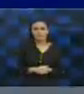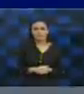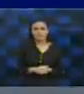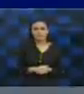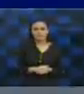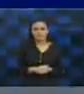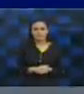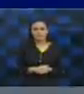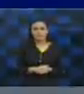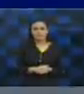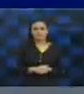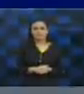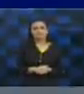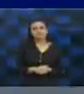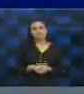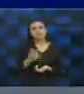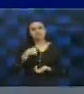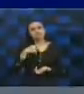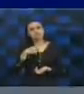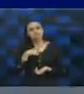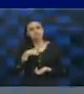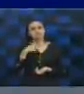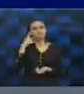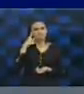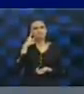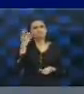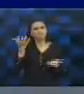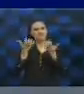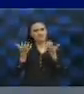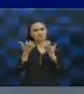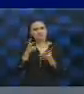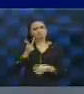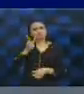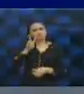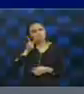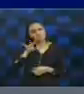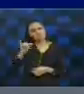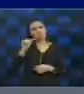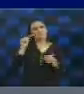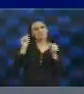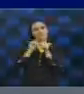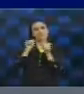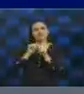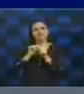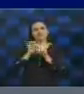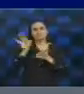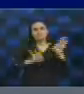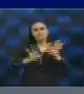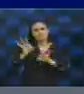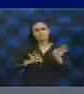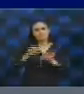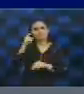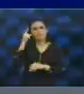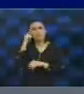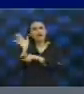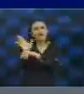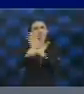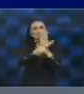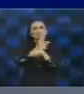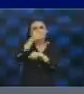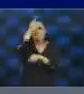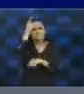Eu tenho insistido de que nós precisamos e queremos e vamos fazer um governo que pense nas pessoas mais